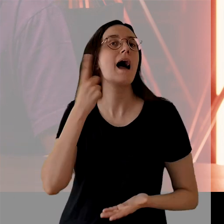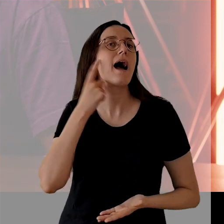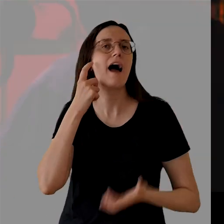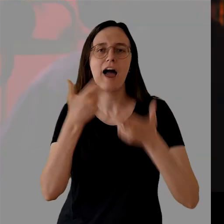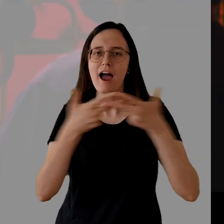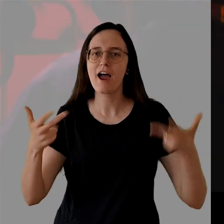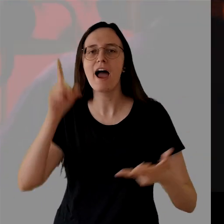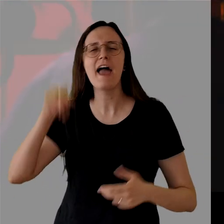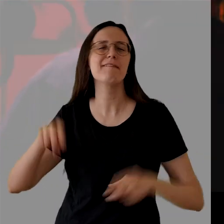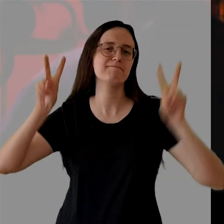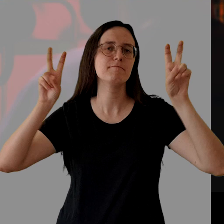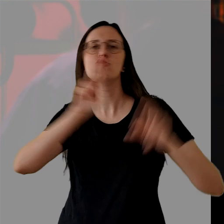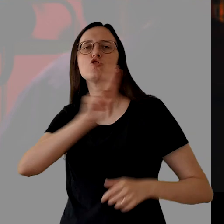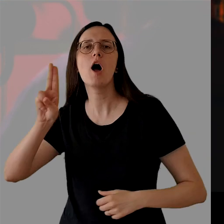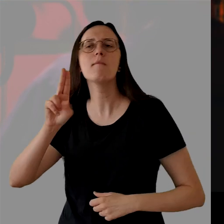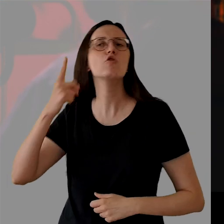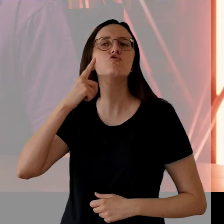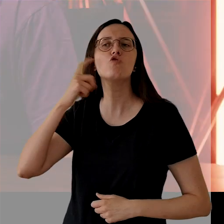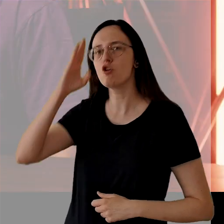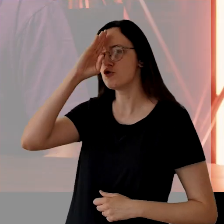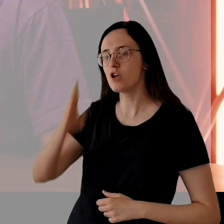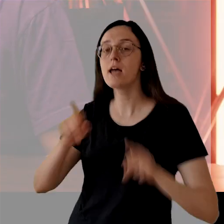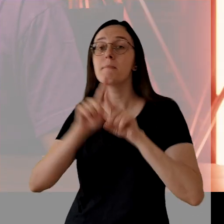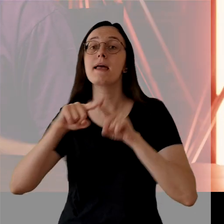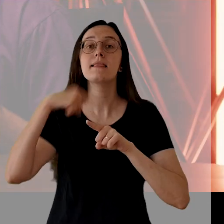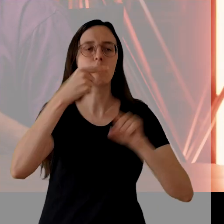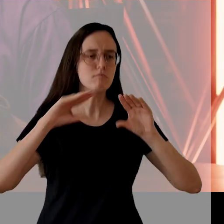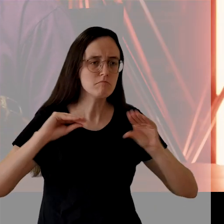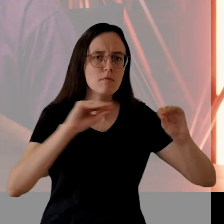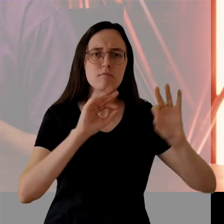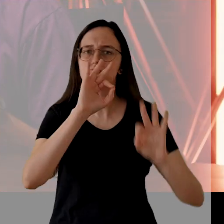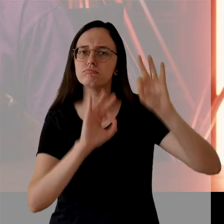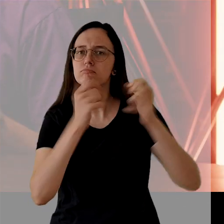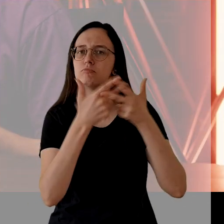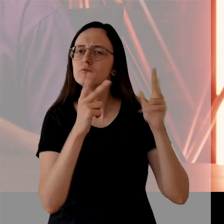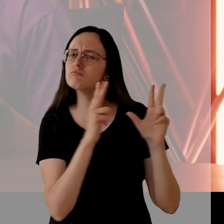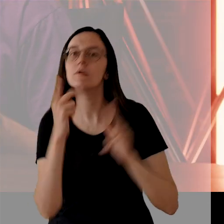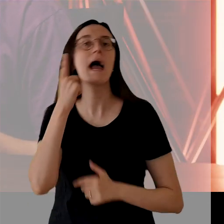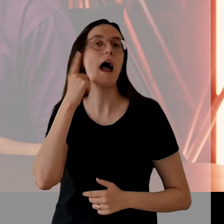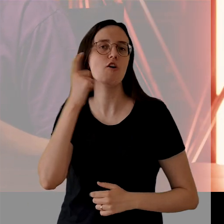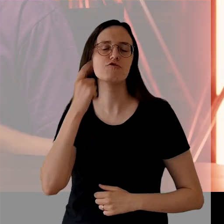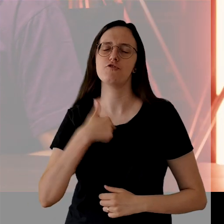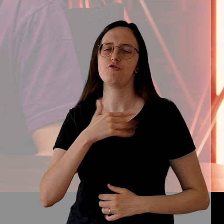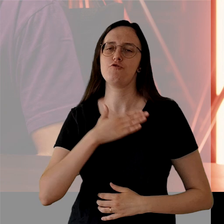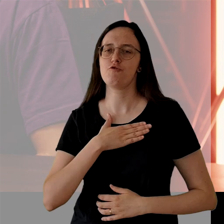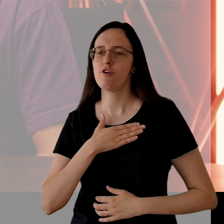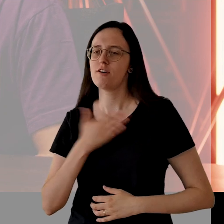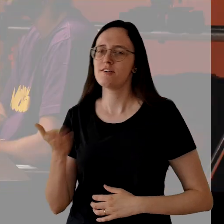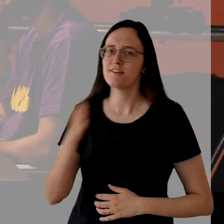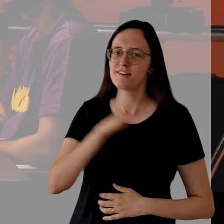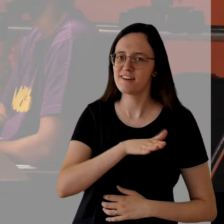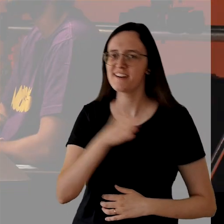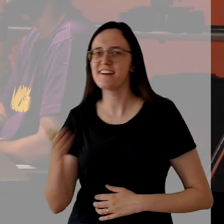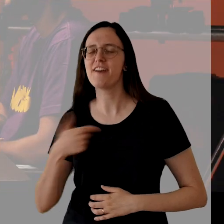som direto, quanto na pós-produção de áudio. Então, gosto de estar transitando por tudo, entre né?